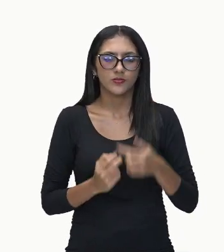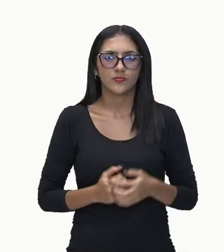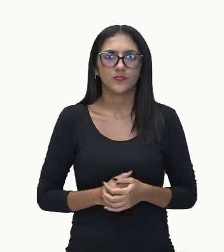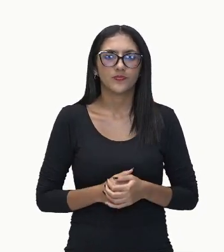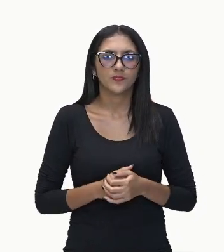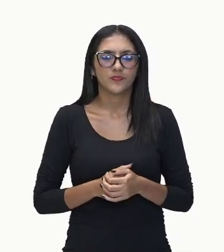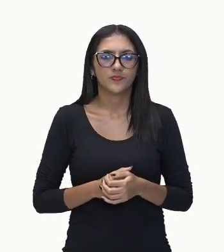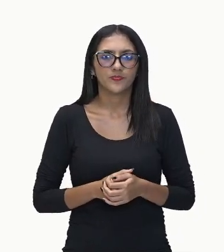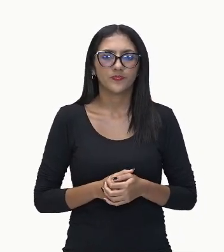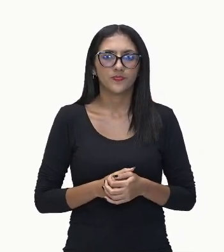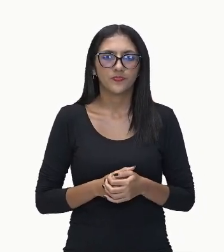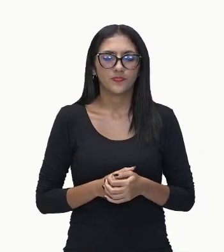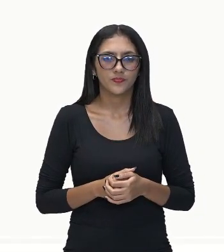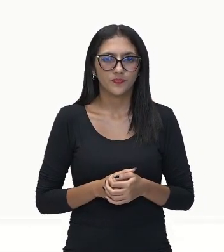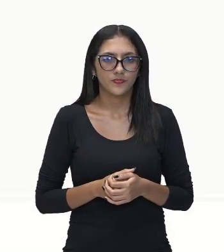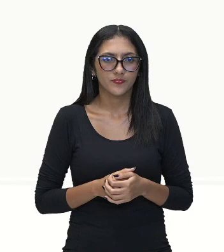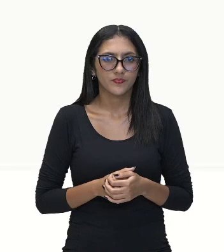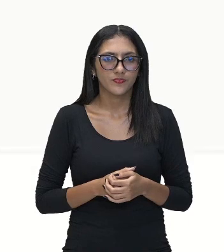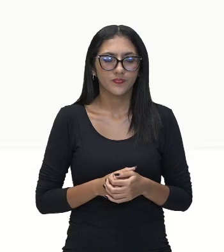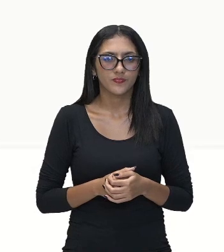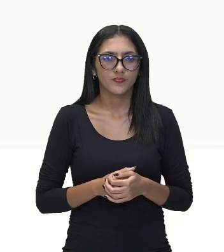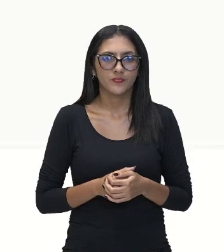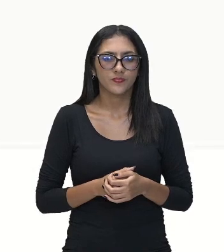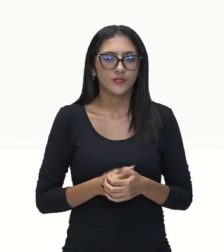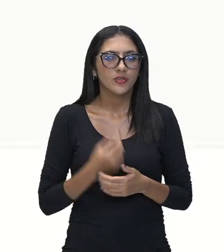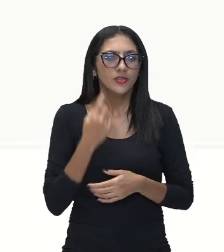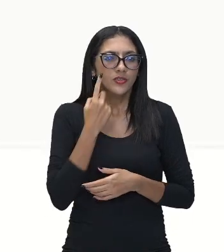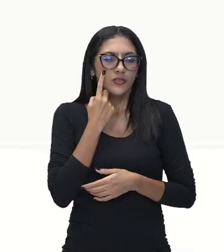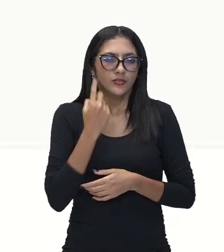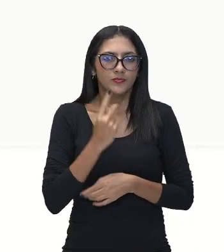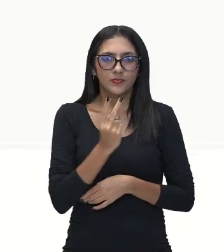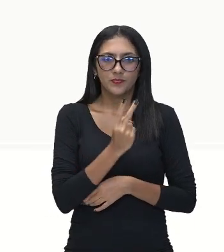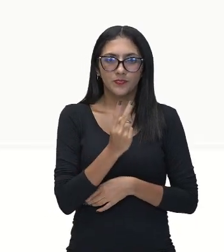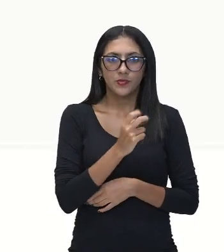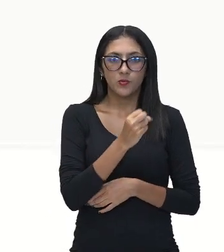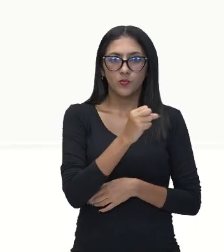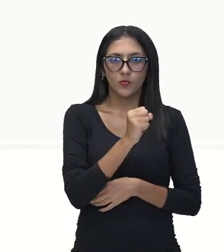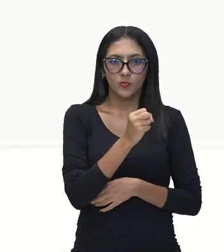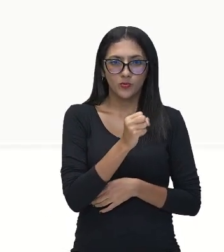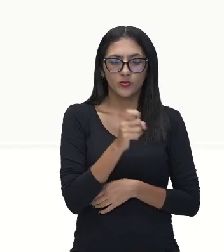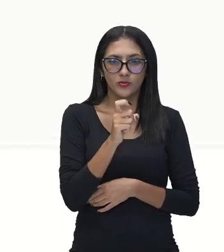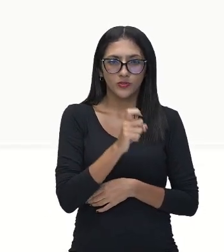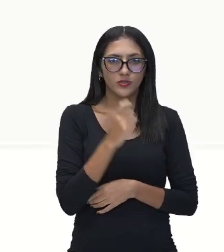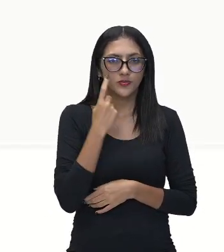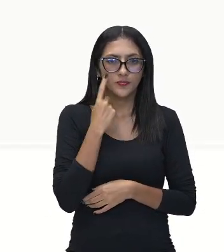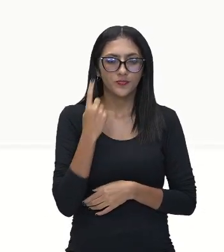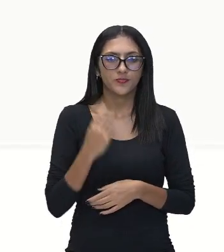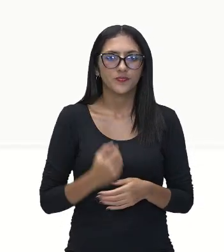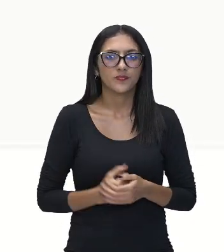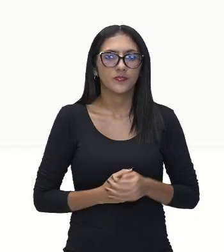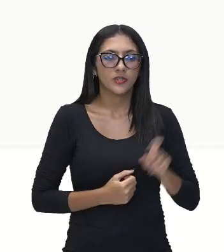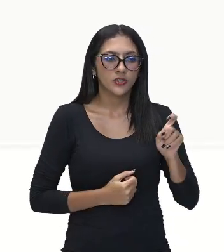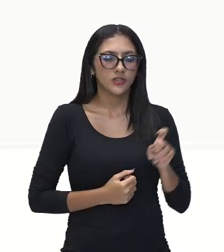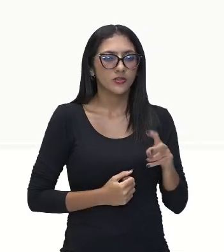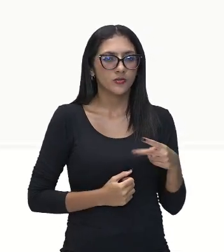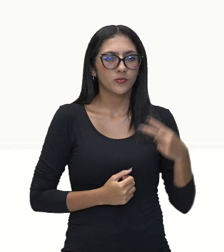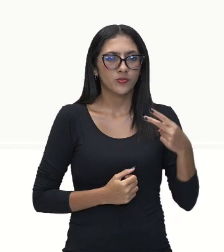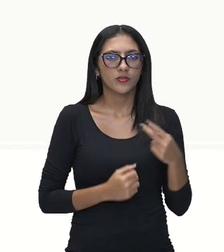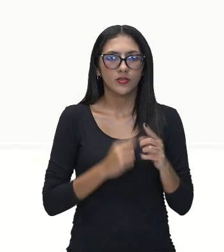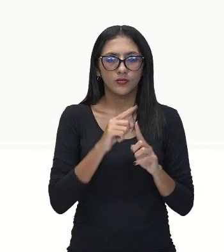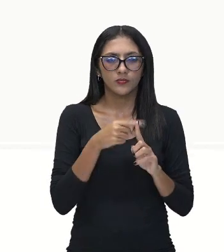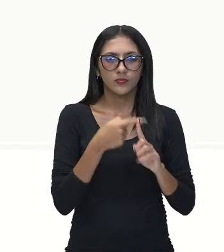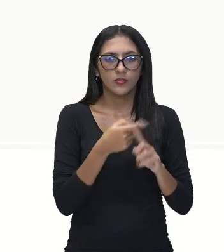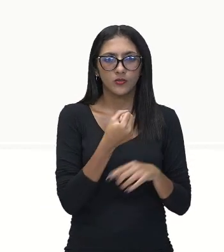outras palavras trocando isso por Miúdos né fazendo mais simples ficamos aqui ó com x +